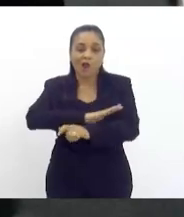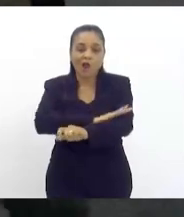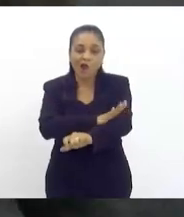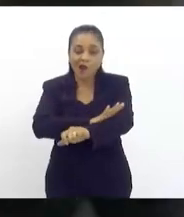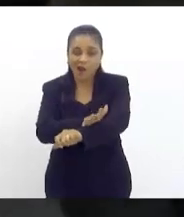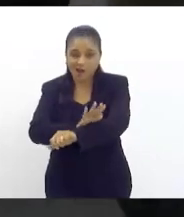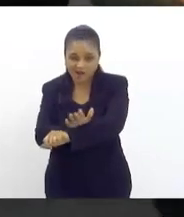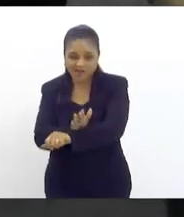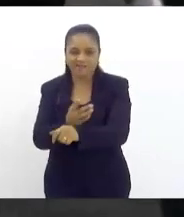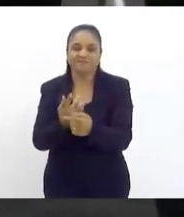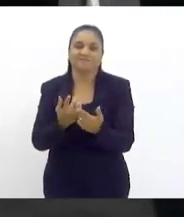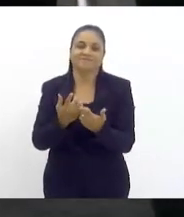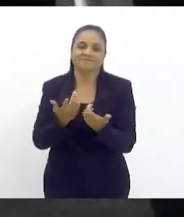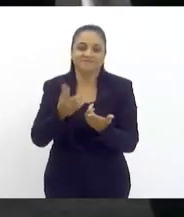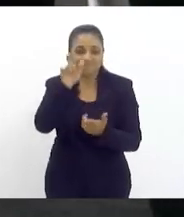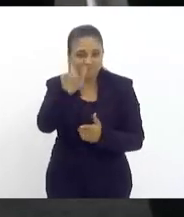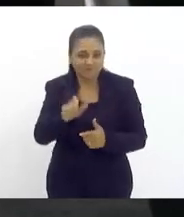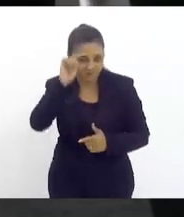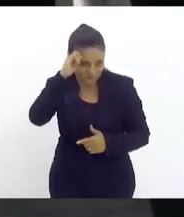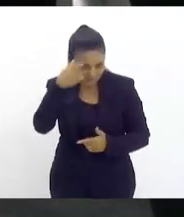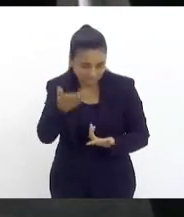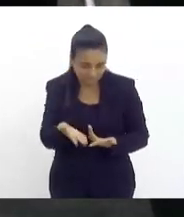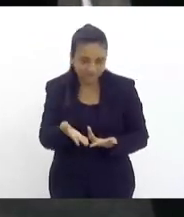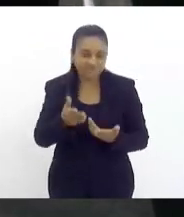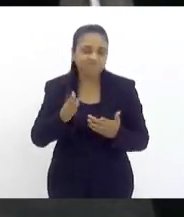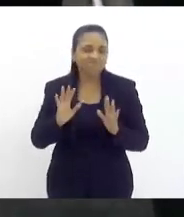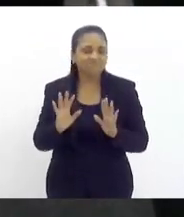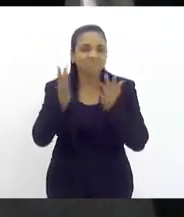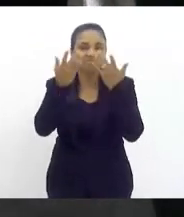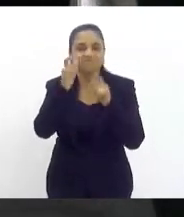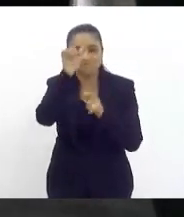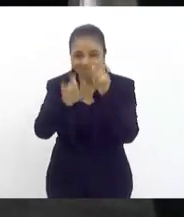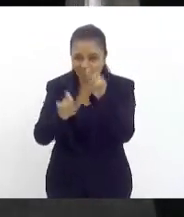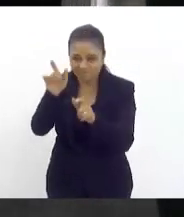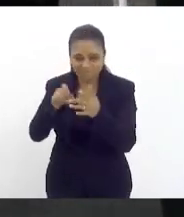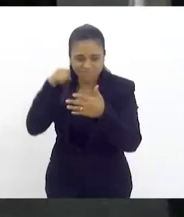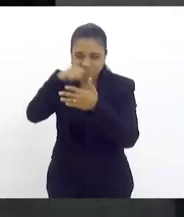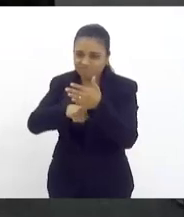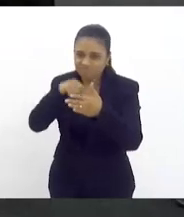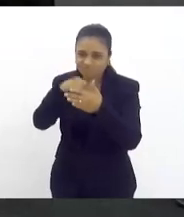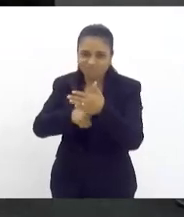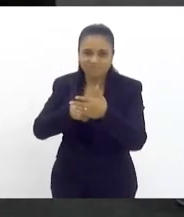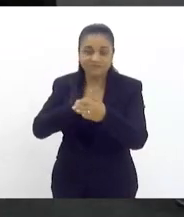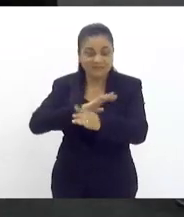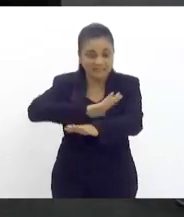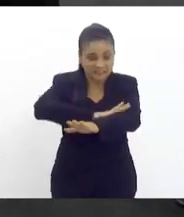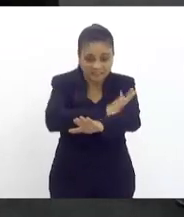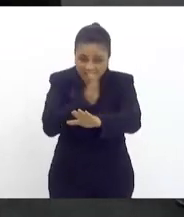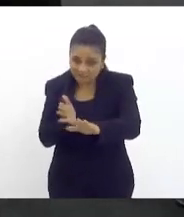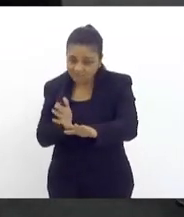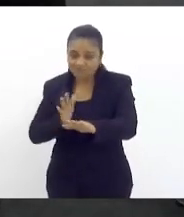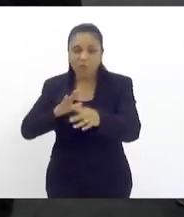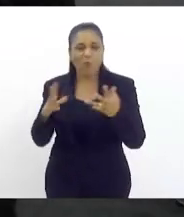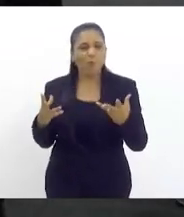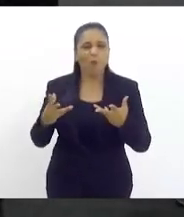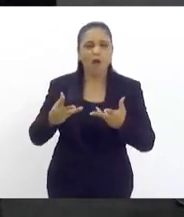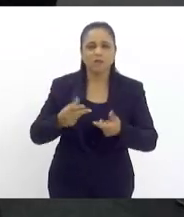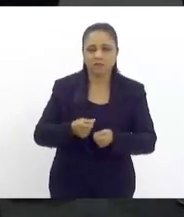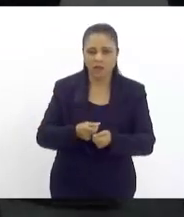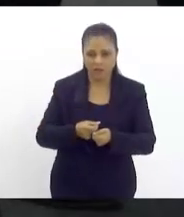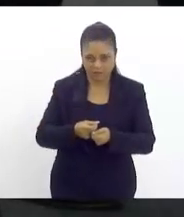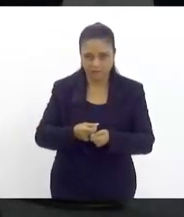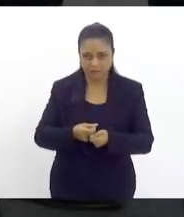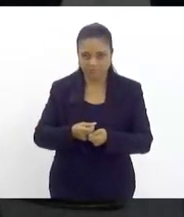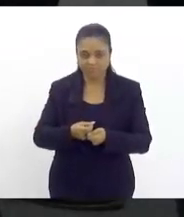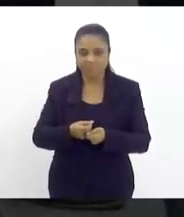casa. Portanto, viva aqueles e aquelas que fazem a luta antirracista com qualidade, mas que, acima